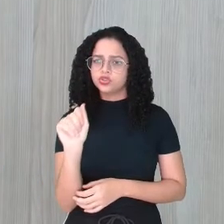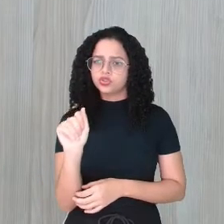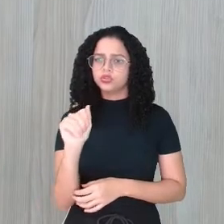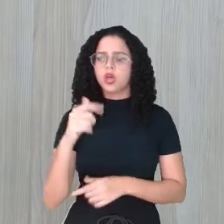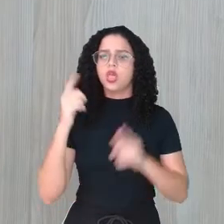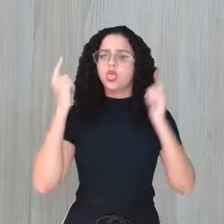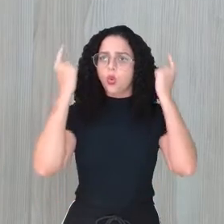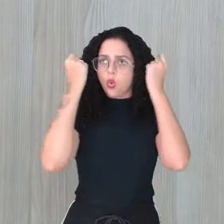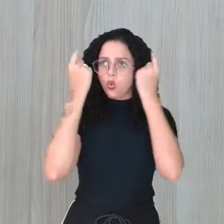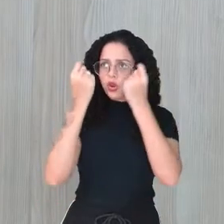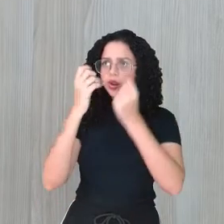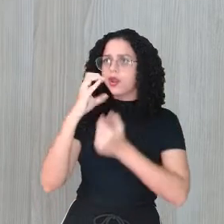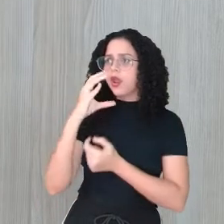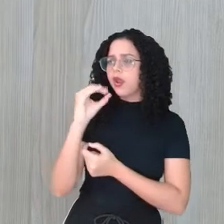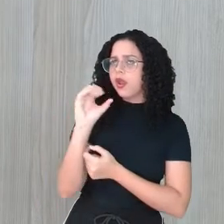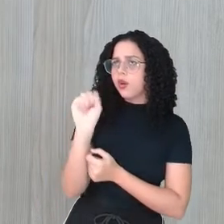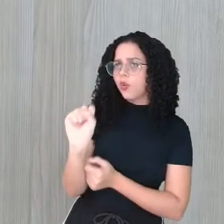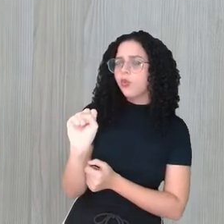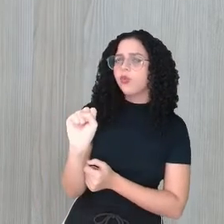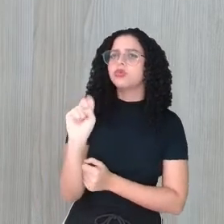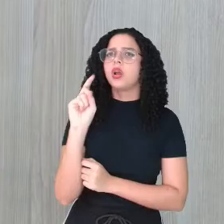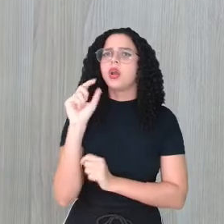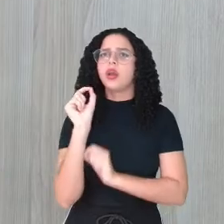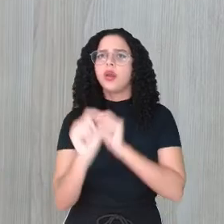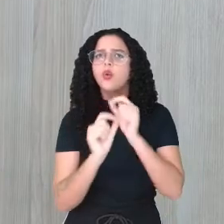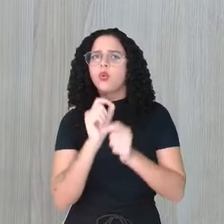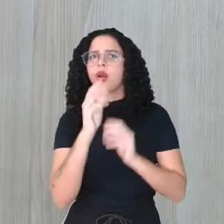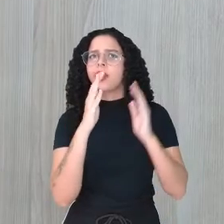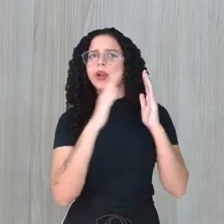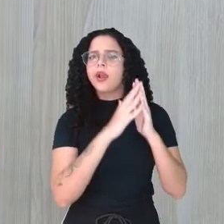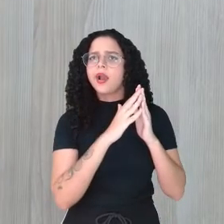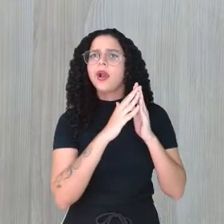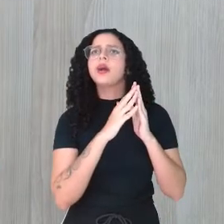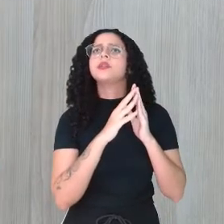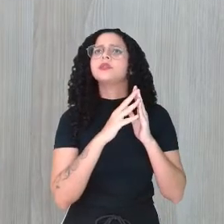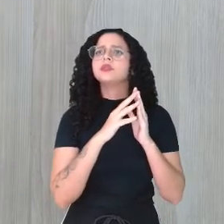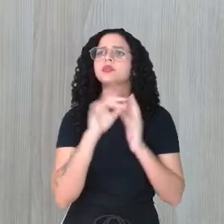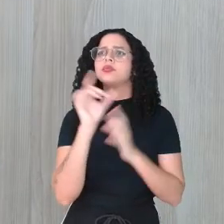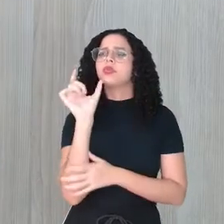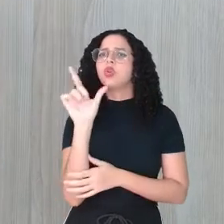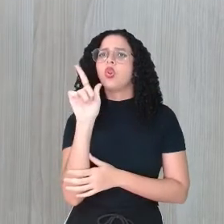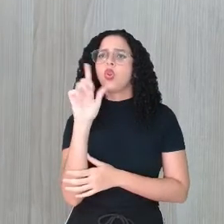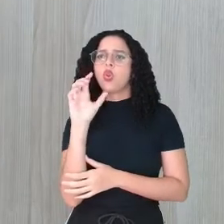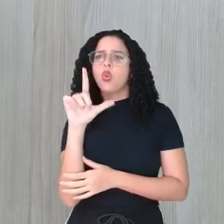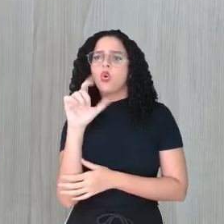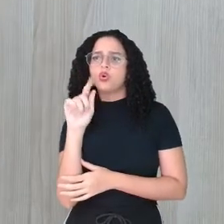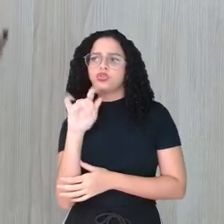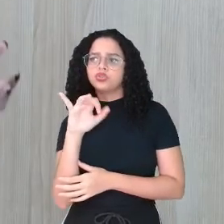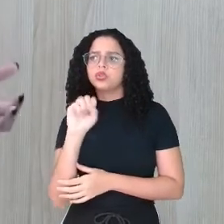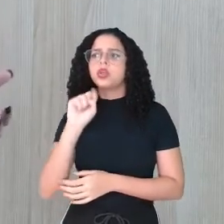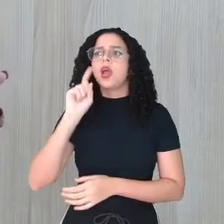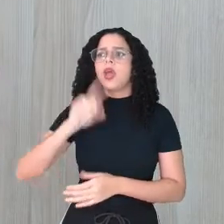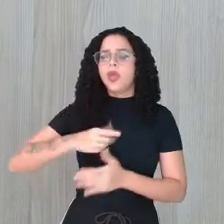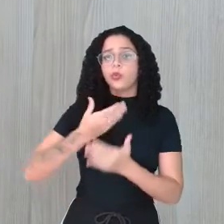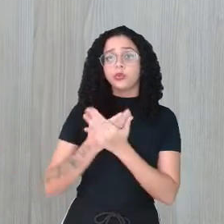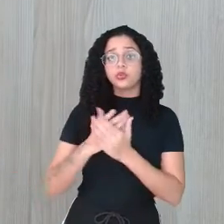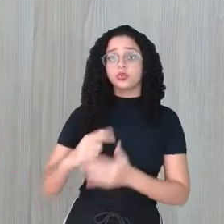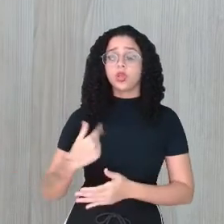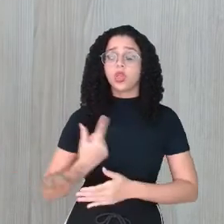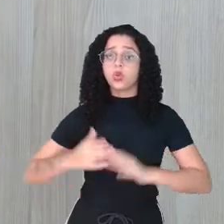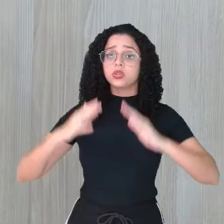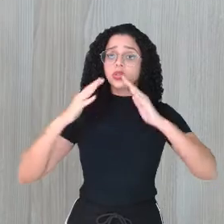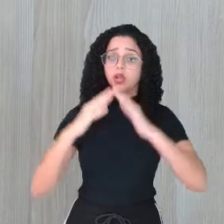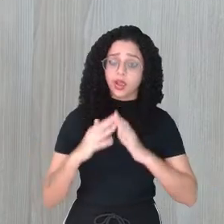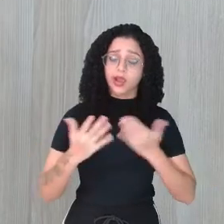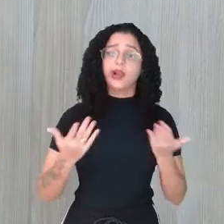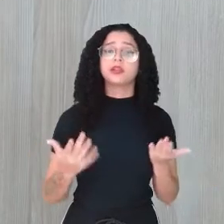grego vem ecos, né? Oikos, né? Que é o quê? Casa, tá? E logia é estudo. Então, é o estudo da nossa casa, tá?